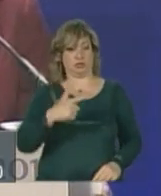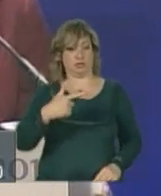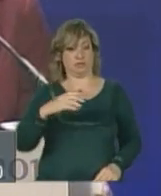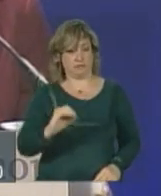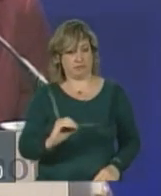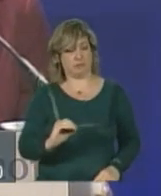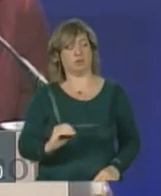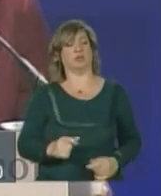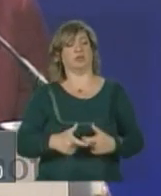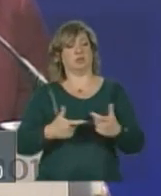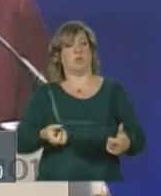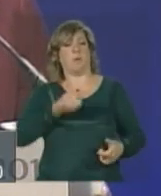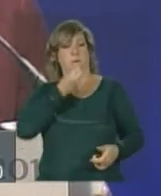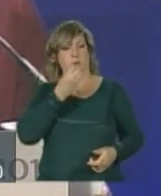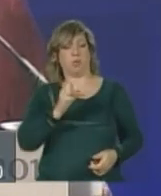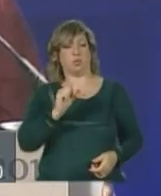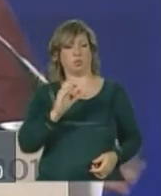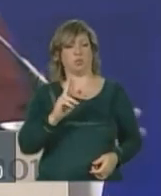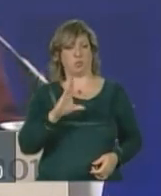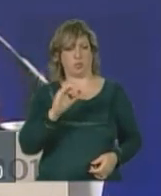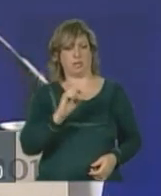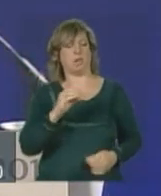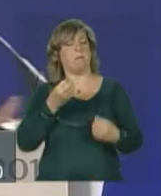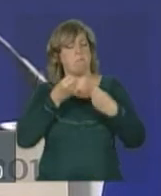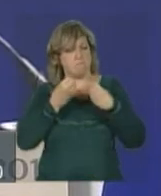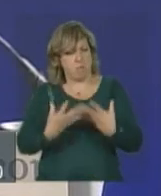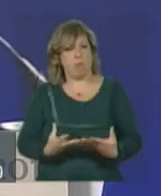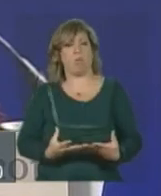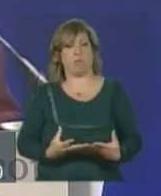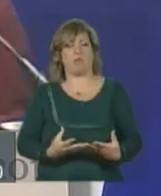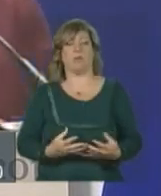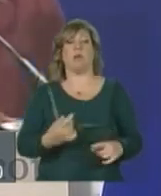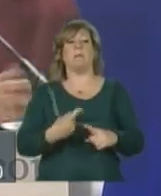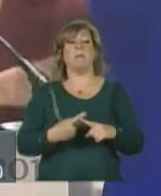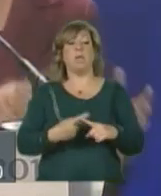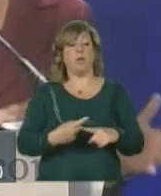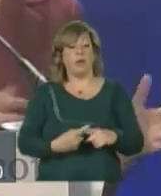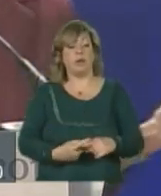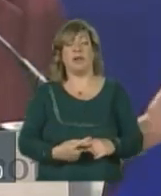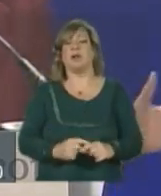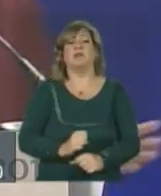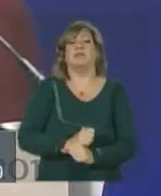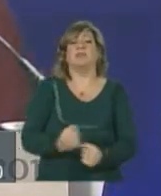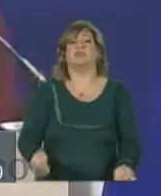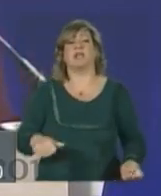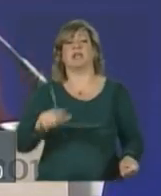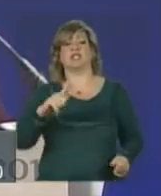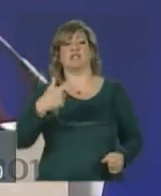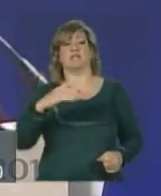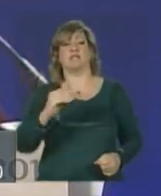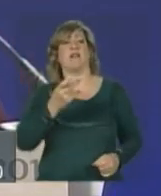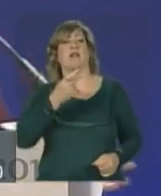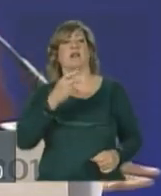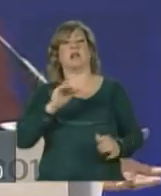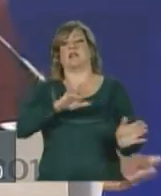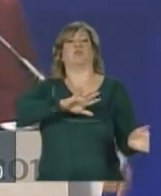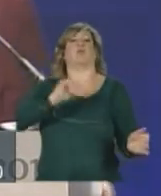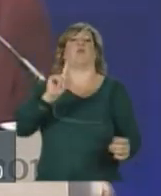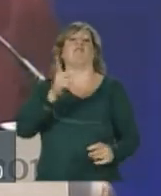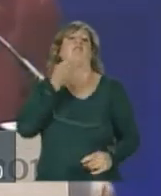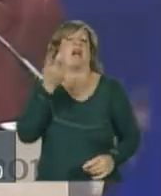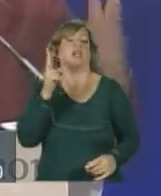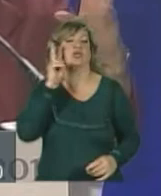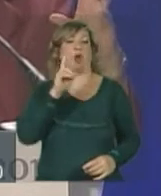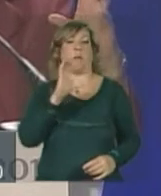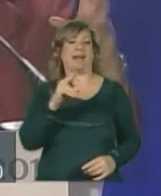um sucesso relativo no sentido de que era impossível que esse G20 não tratasse da crise. Aliás,